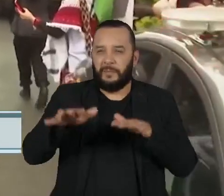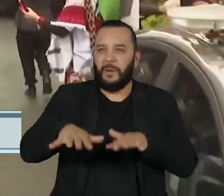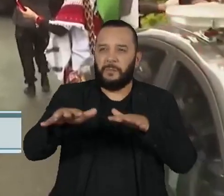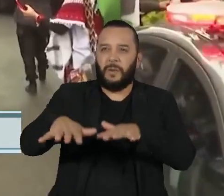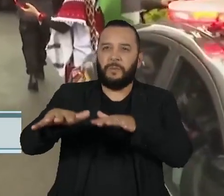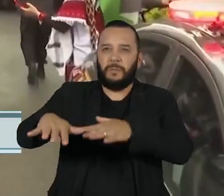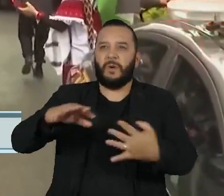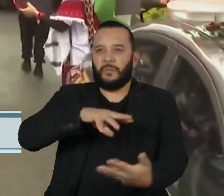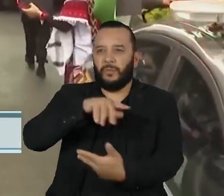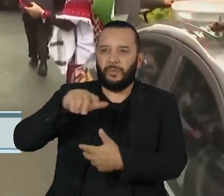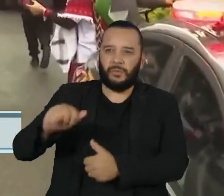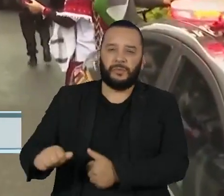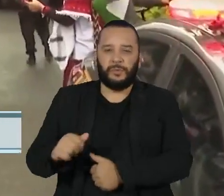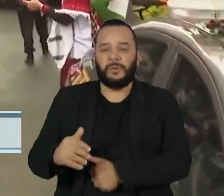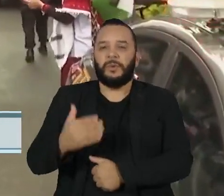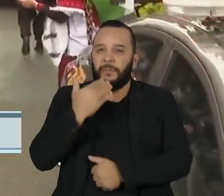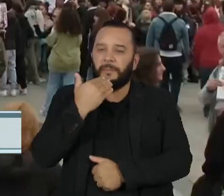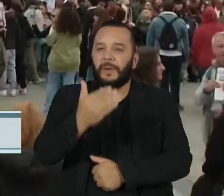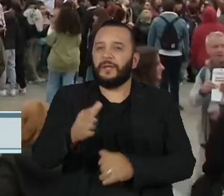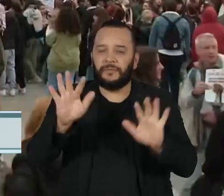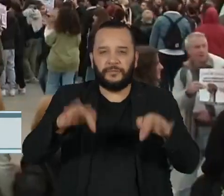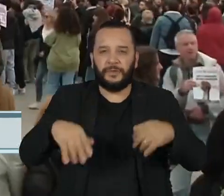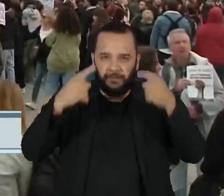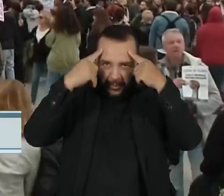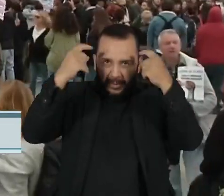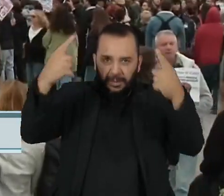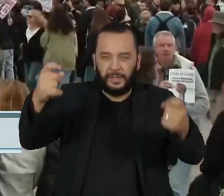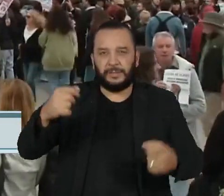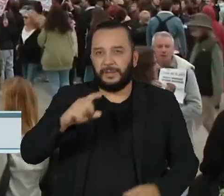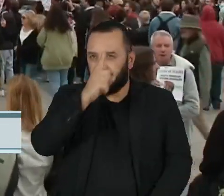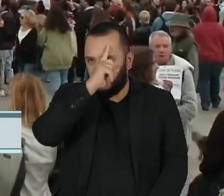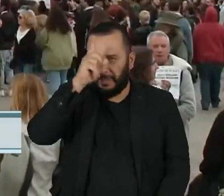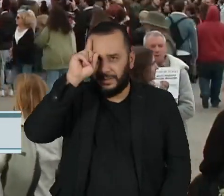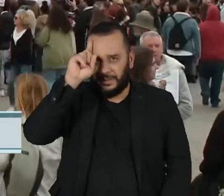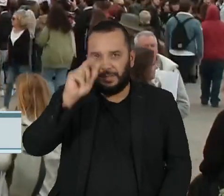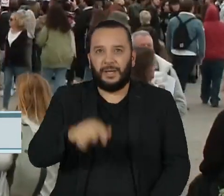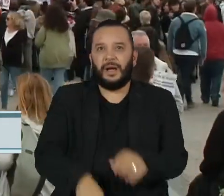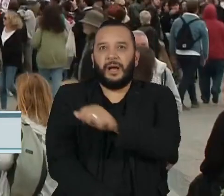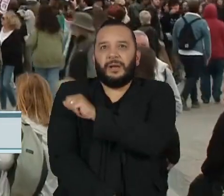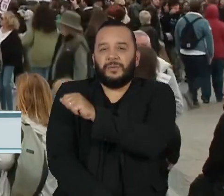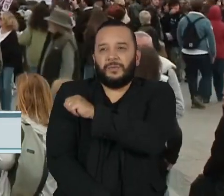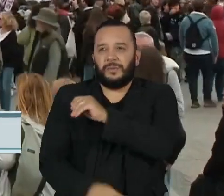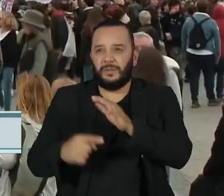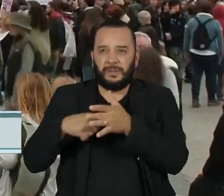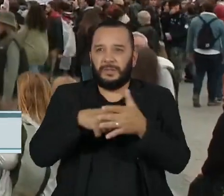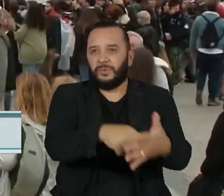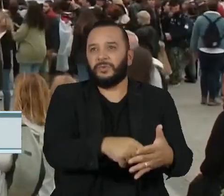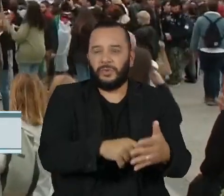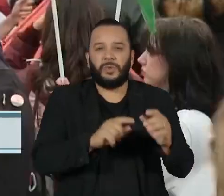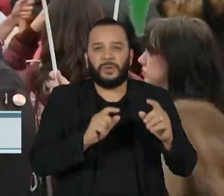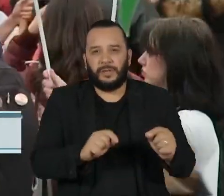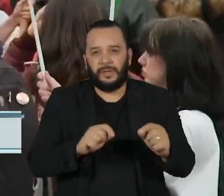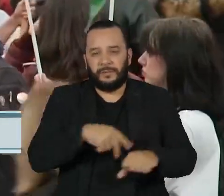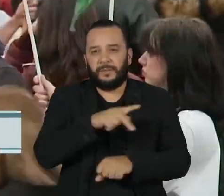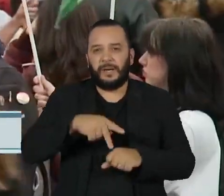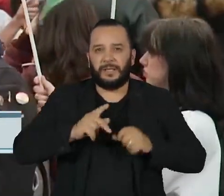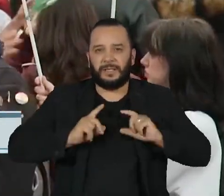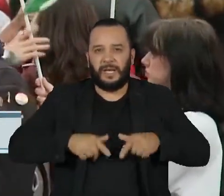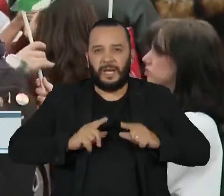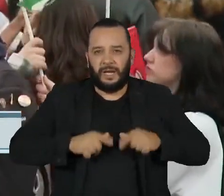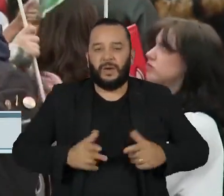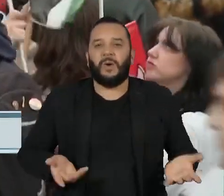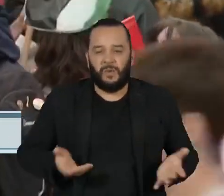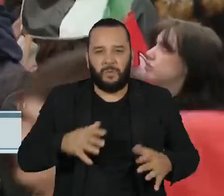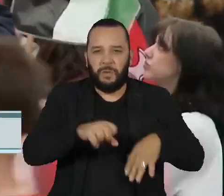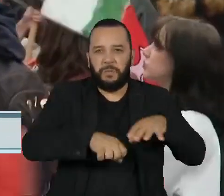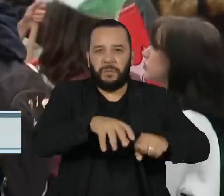redor do mundo pedem o fim da violência em Madrid estudantes denunciaram a ocupação israelense e criticaram